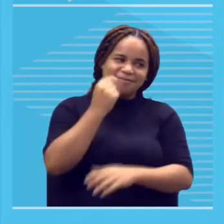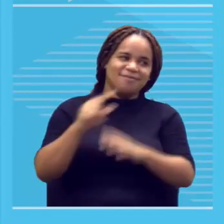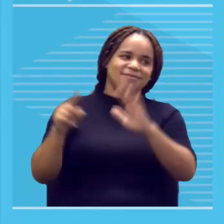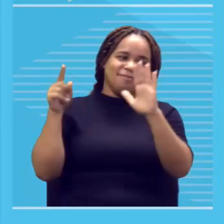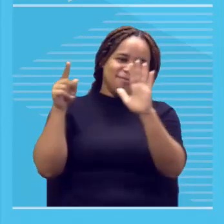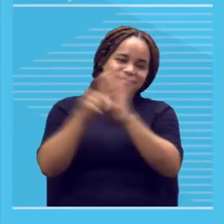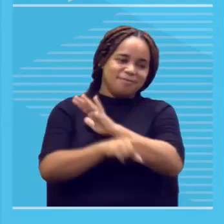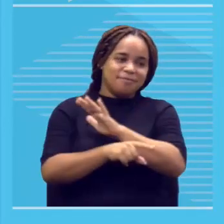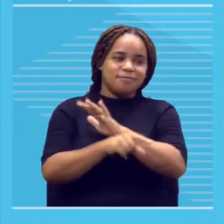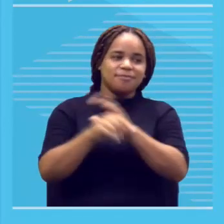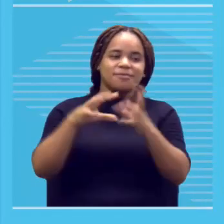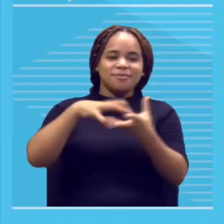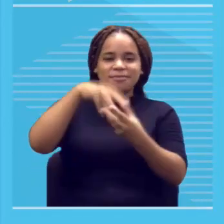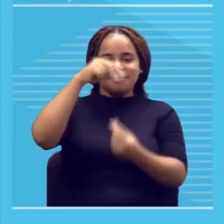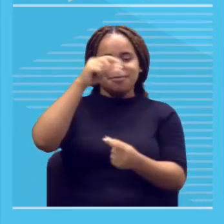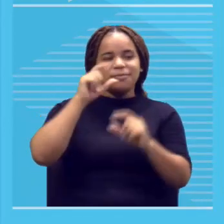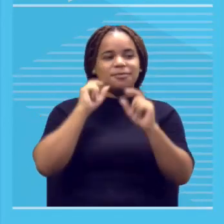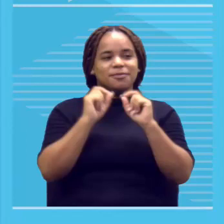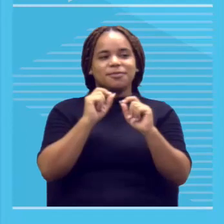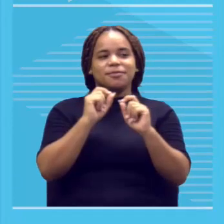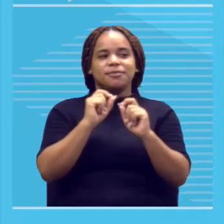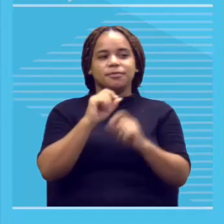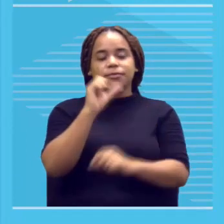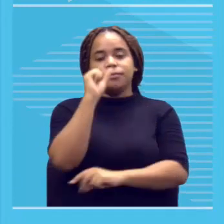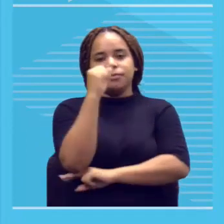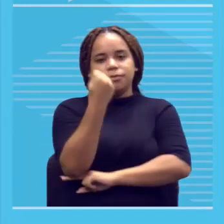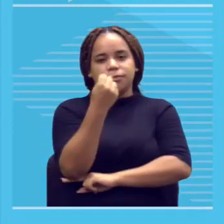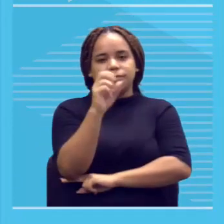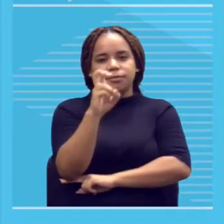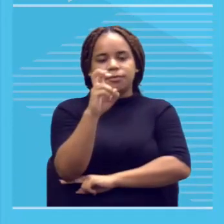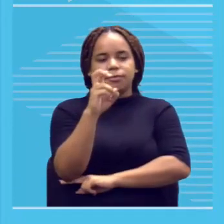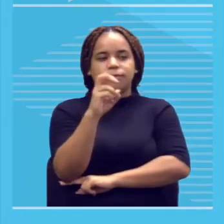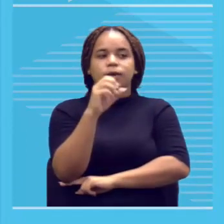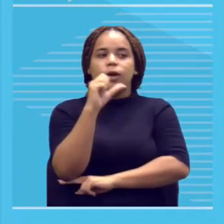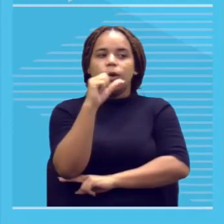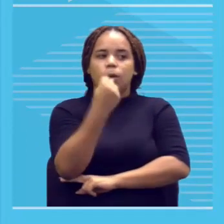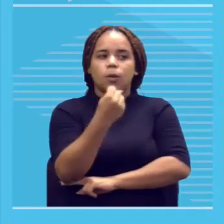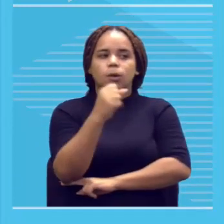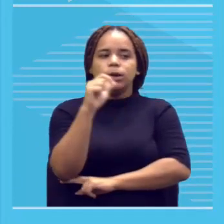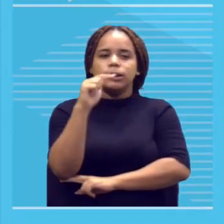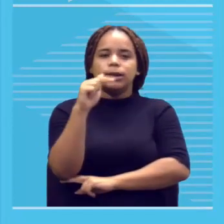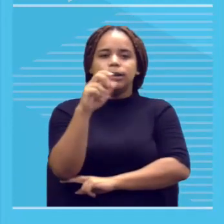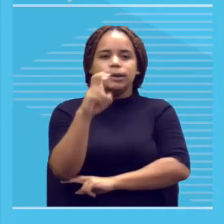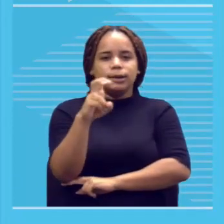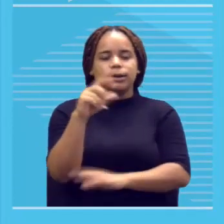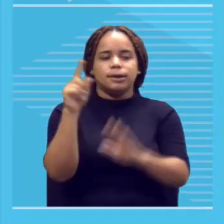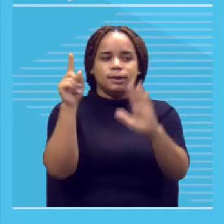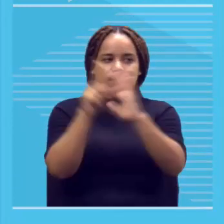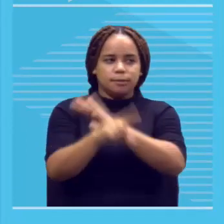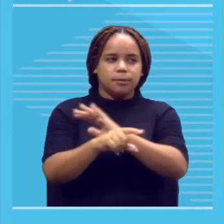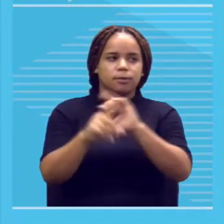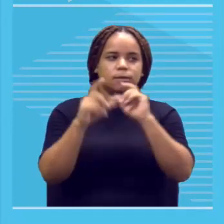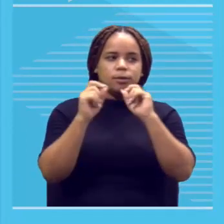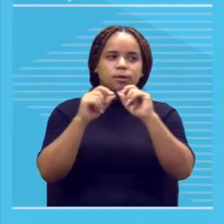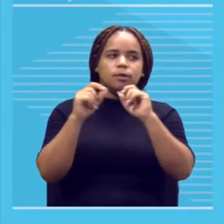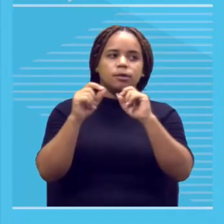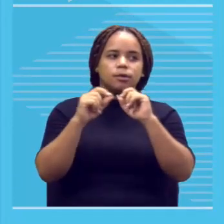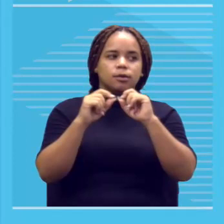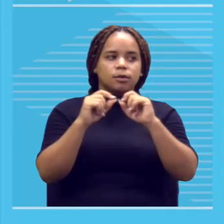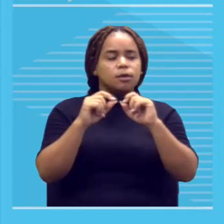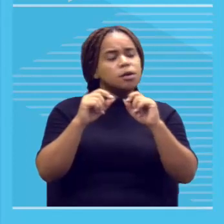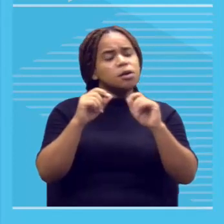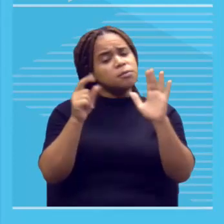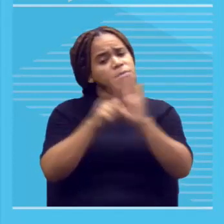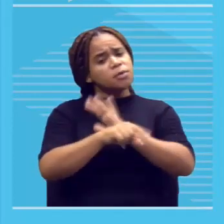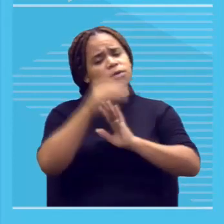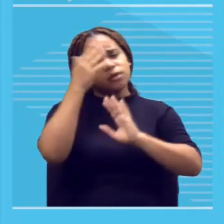os espíritos a pergunta é 8 A número 875 Ele pergunta de modo